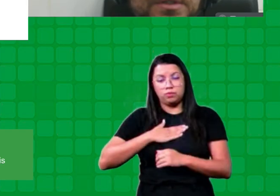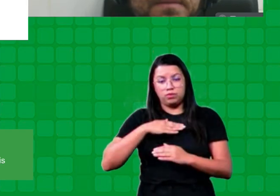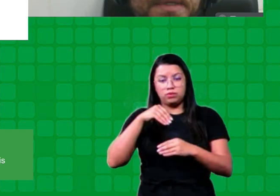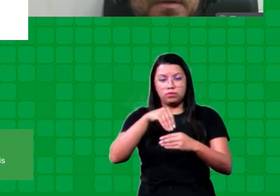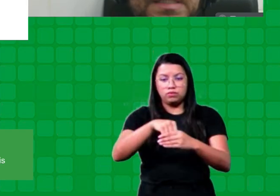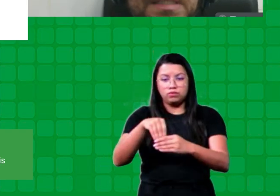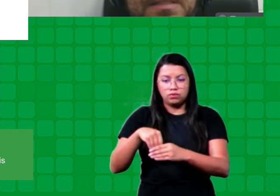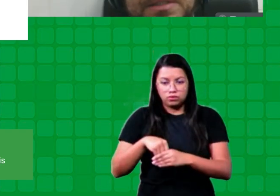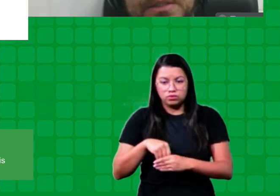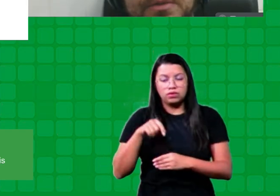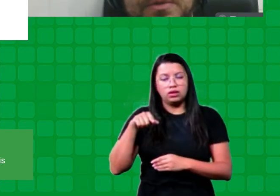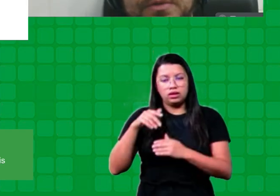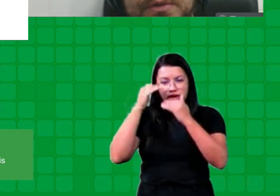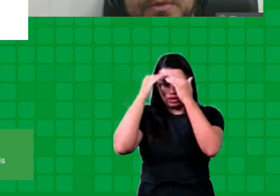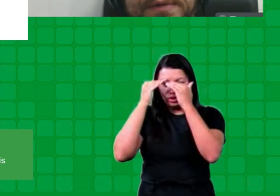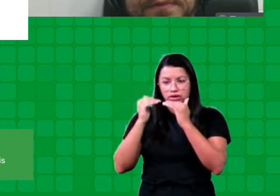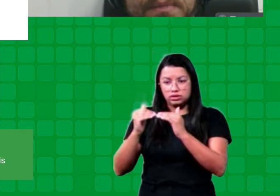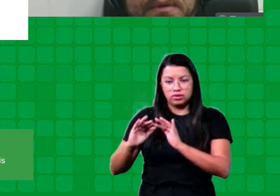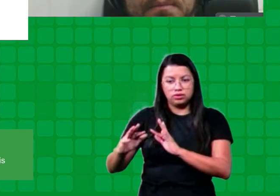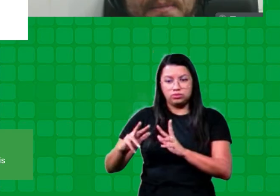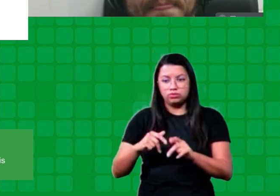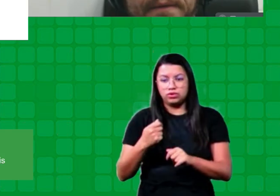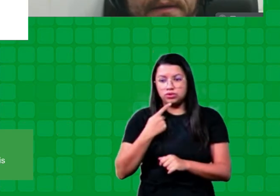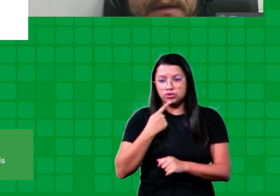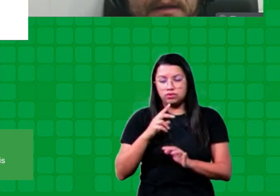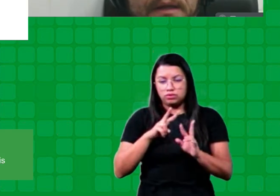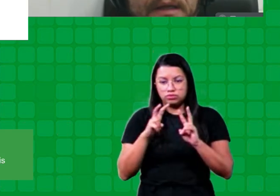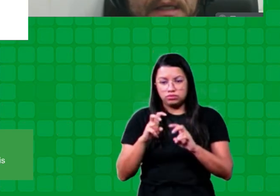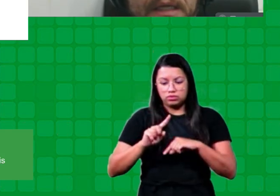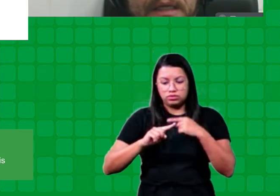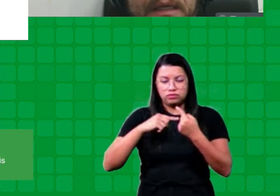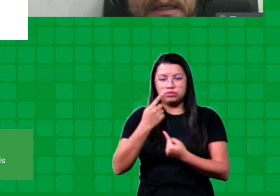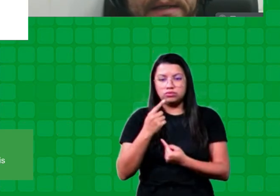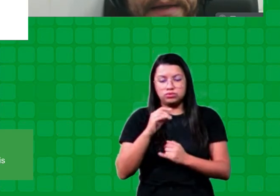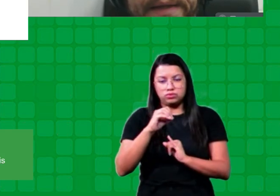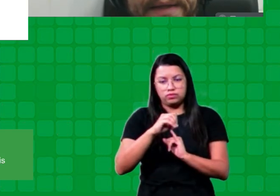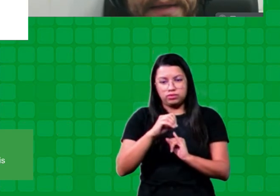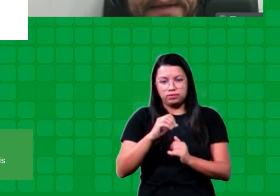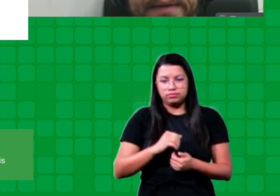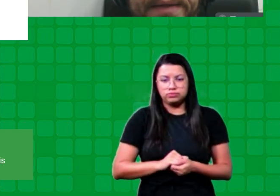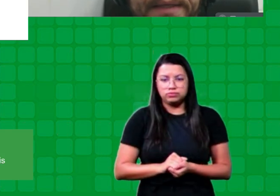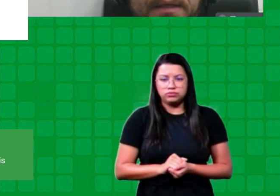o que a gente tem preconizado nas resoluções do IFB.